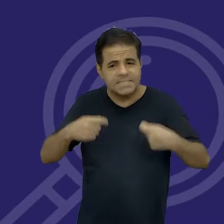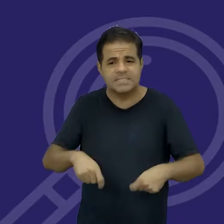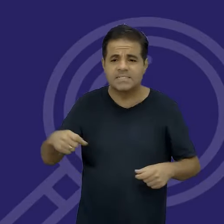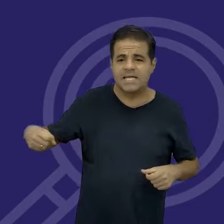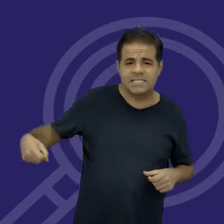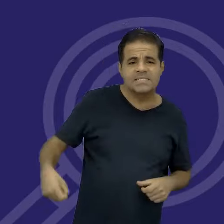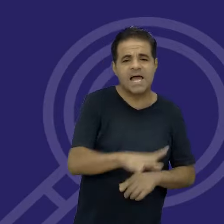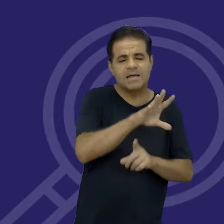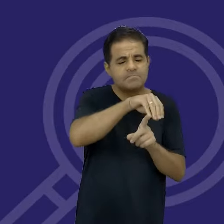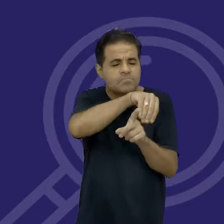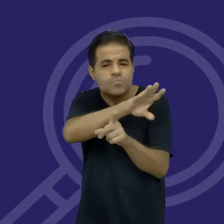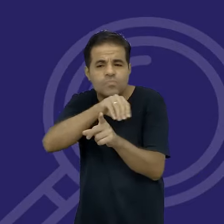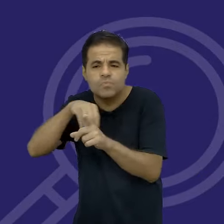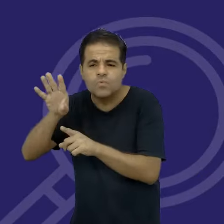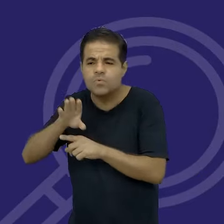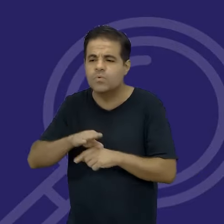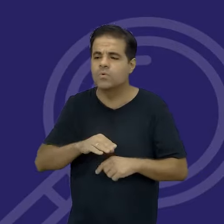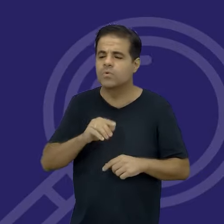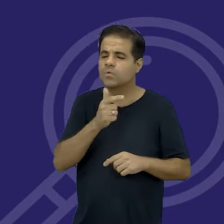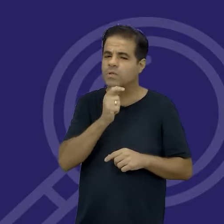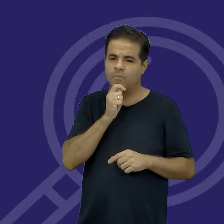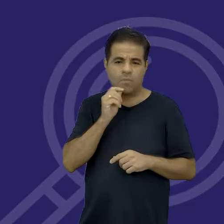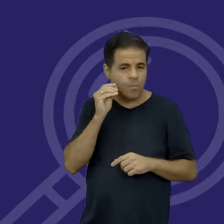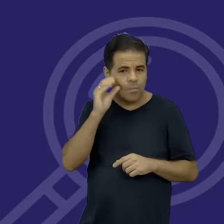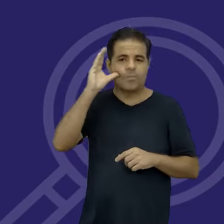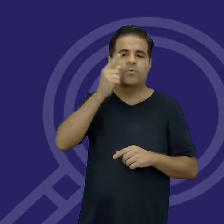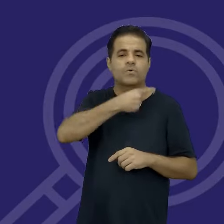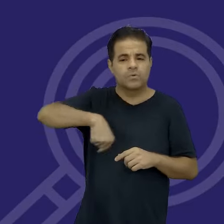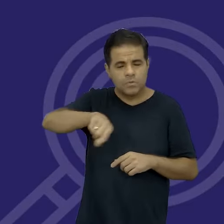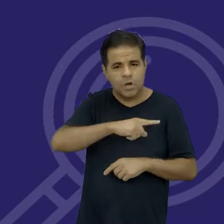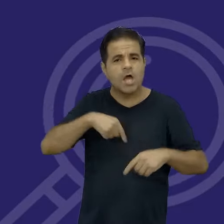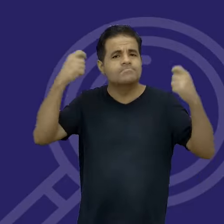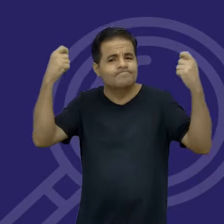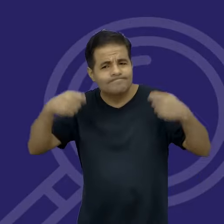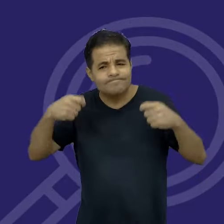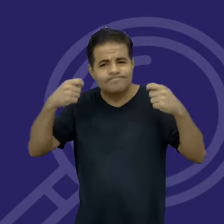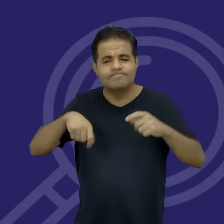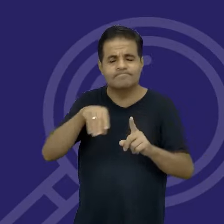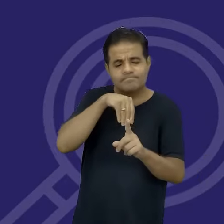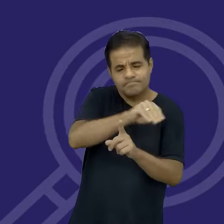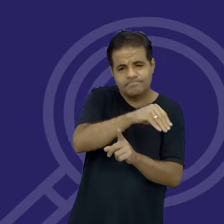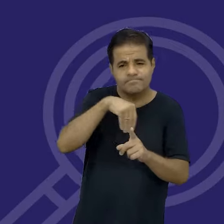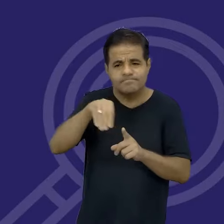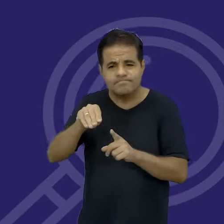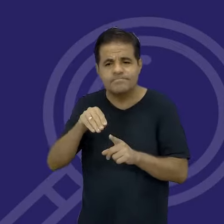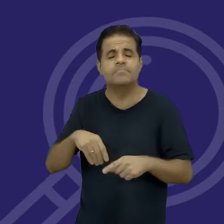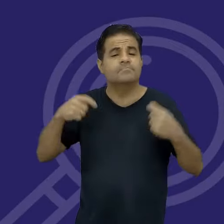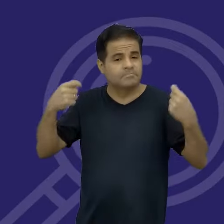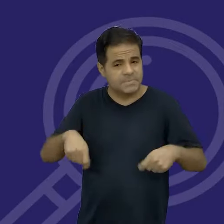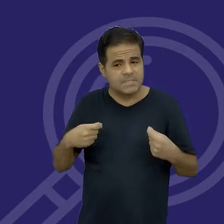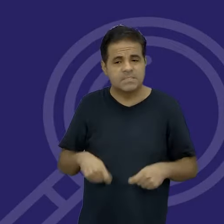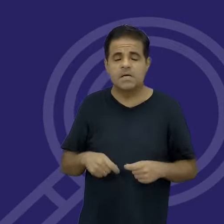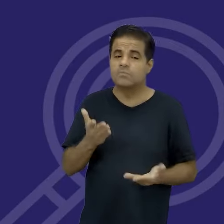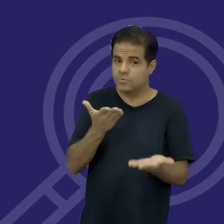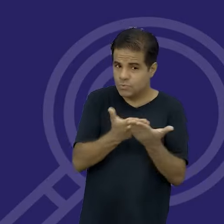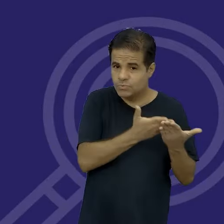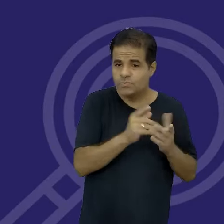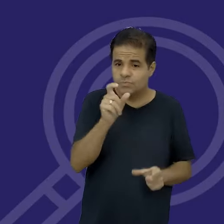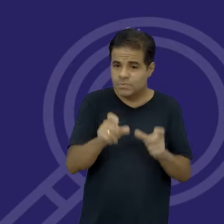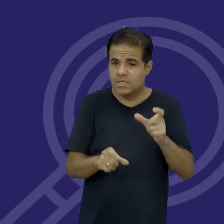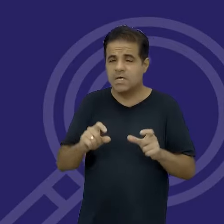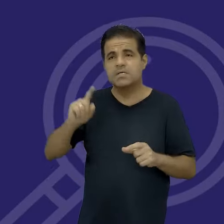de transmissor deste conhecimento. Nós precisamos mediar essa situação. Enquanto os estudantes